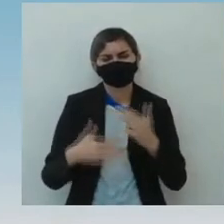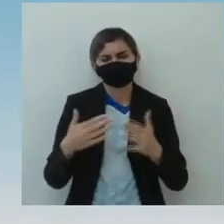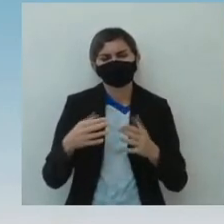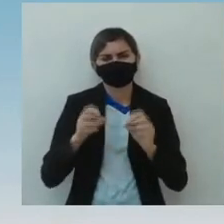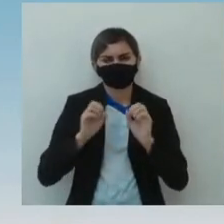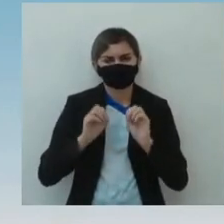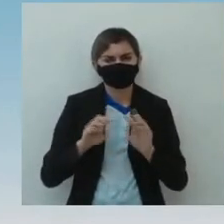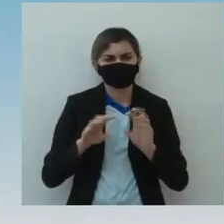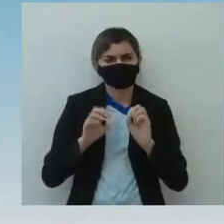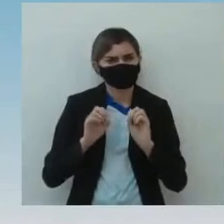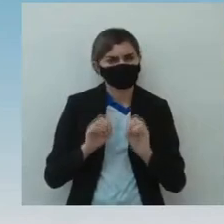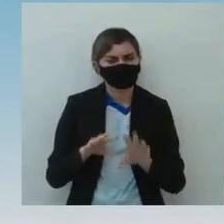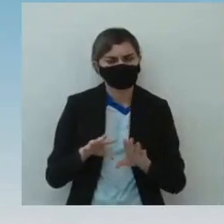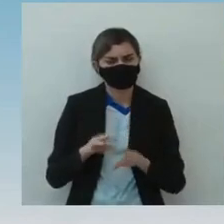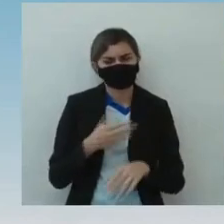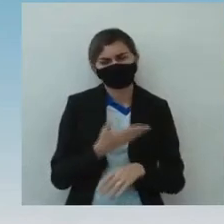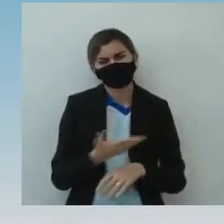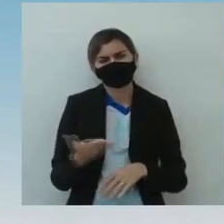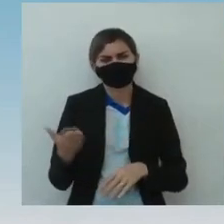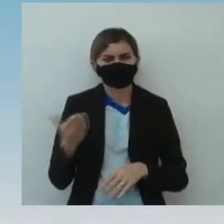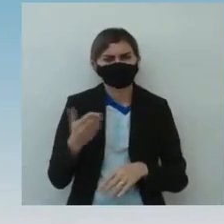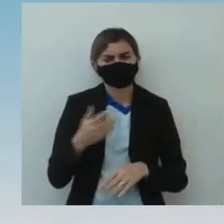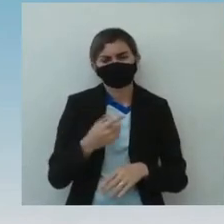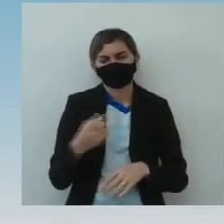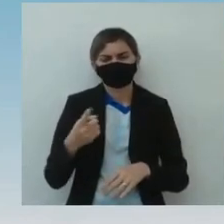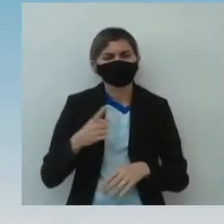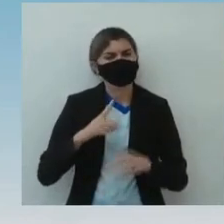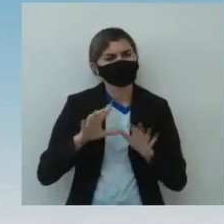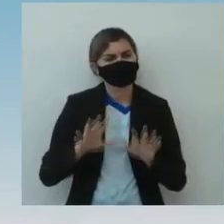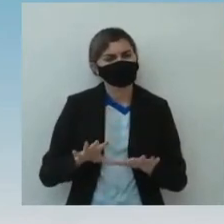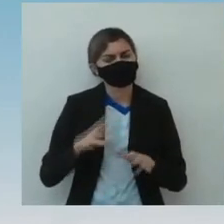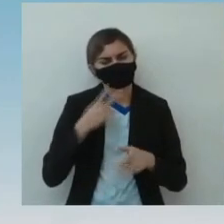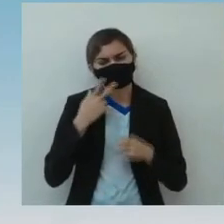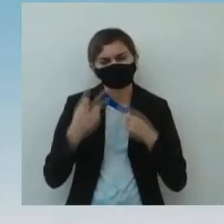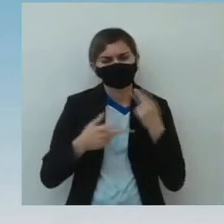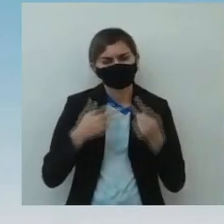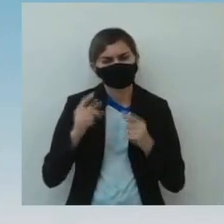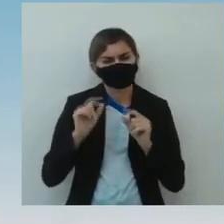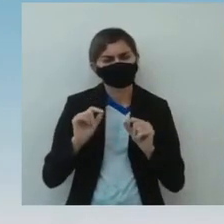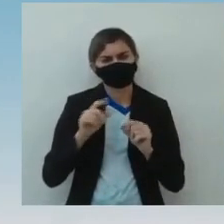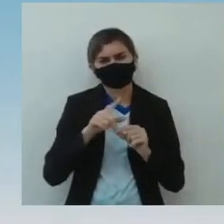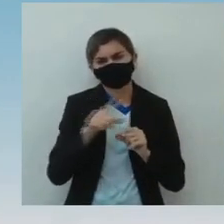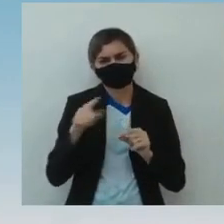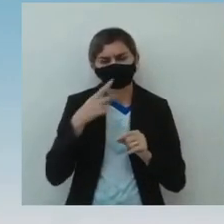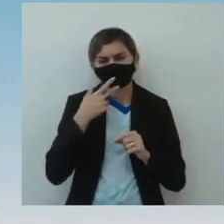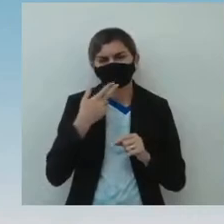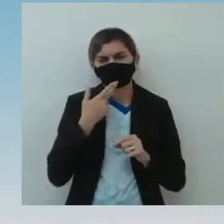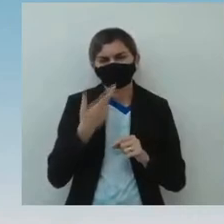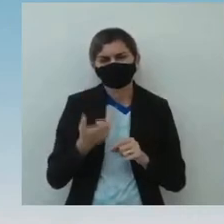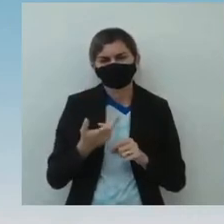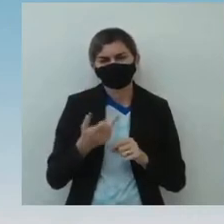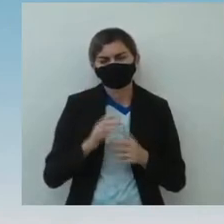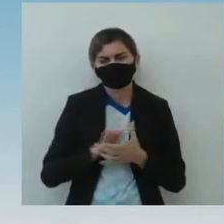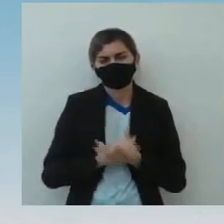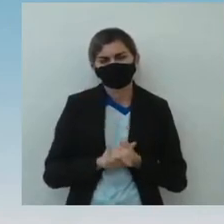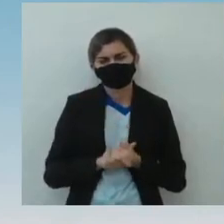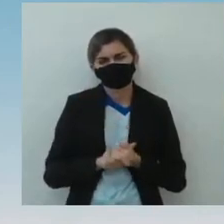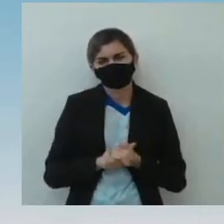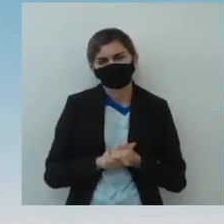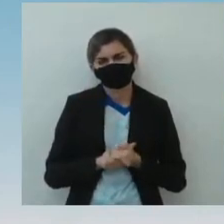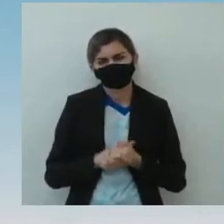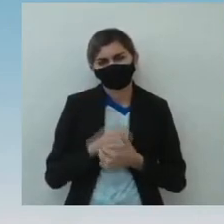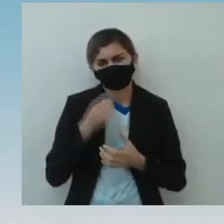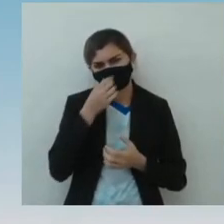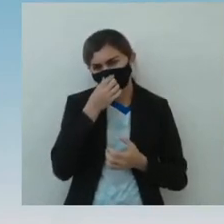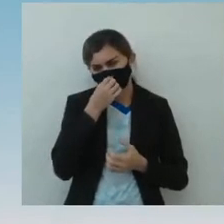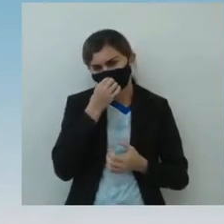a ensinar aqueles que você está falando com quem você está falando cola de por Peter